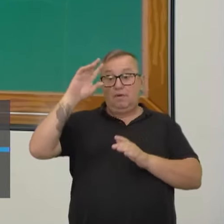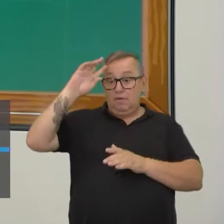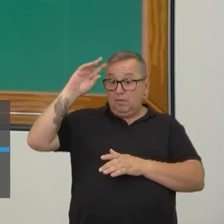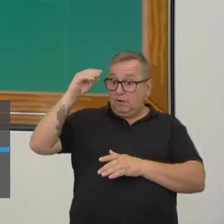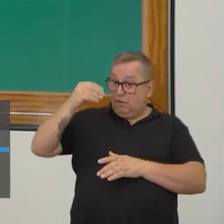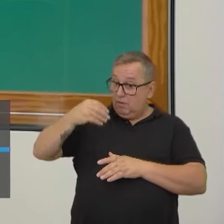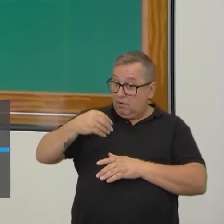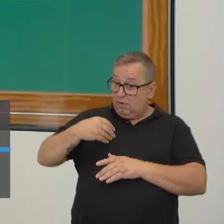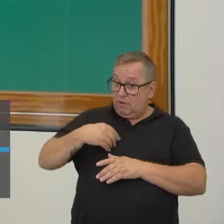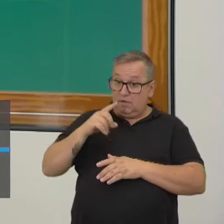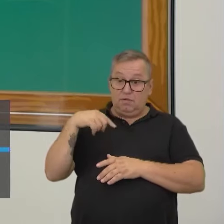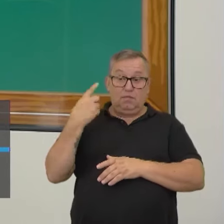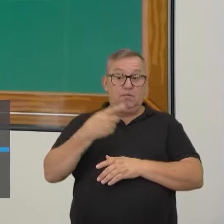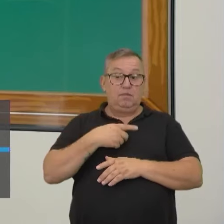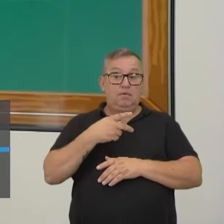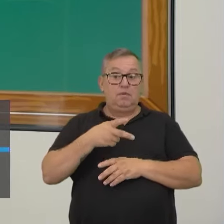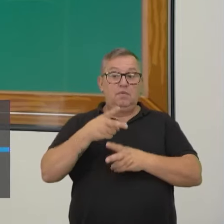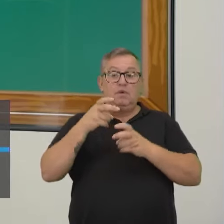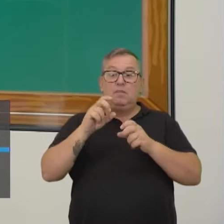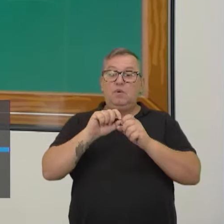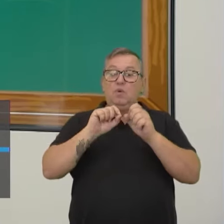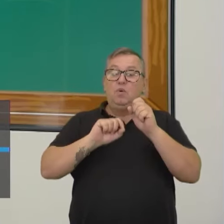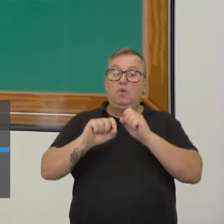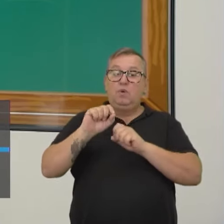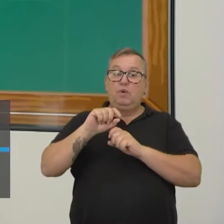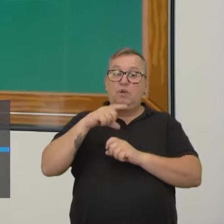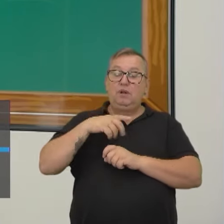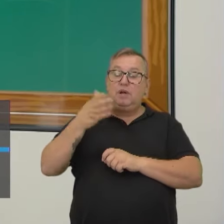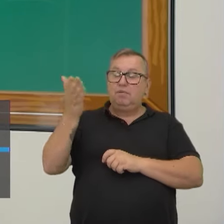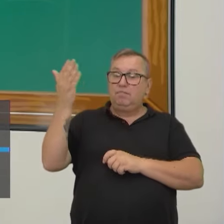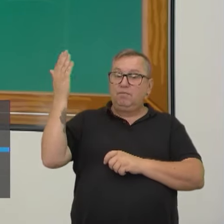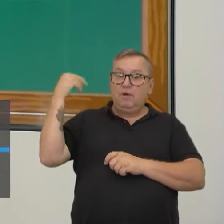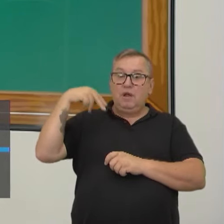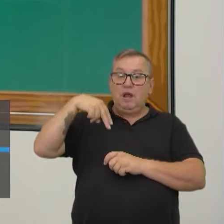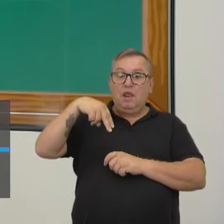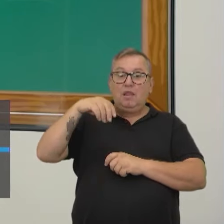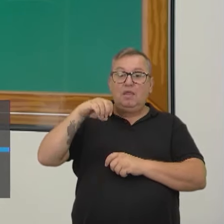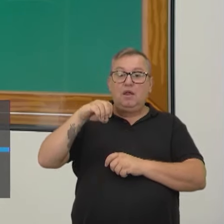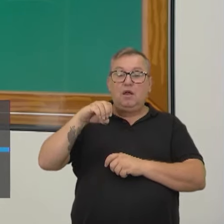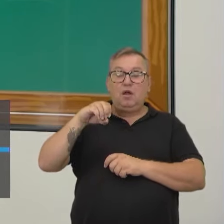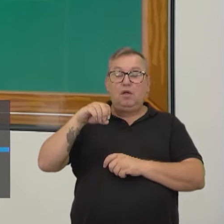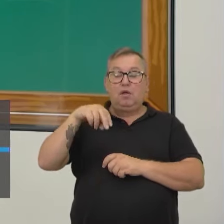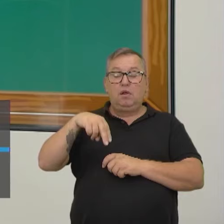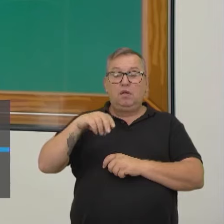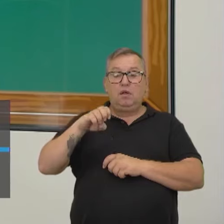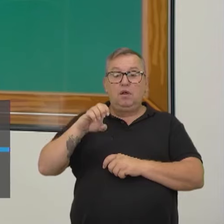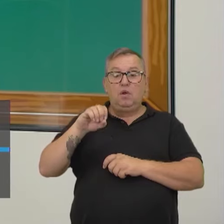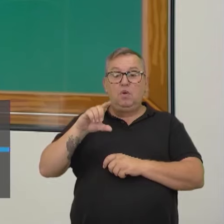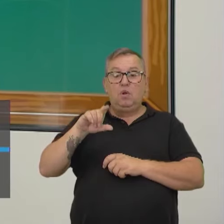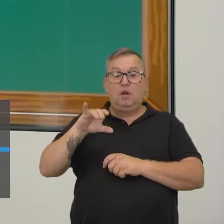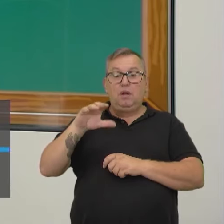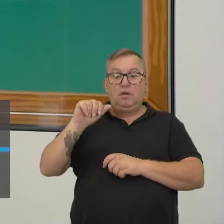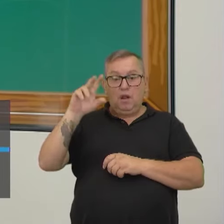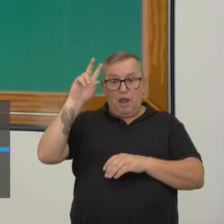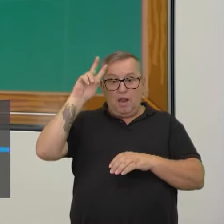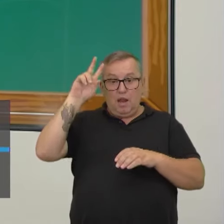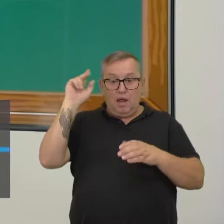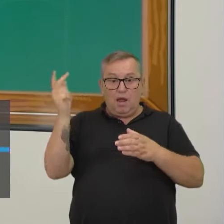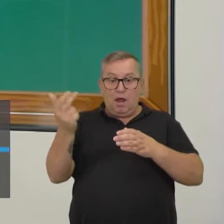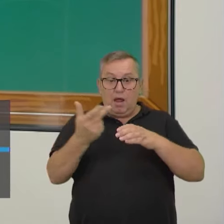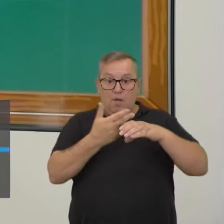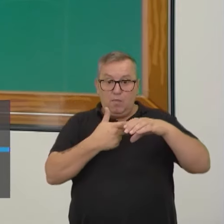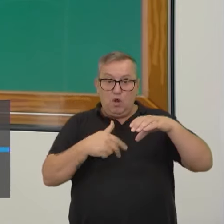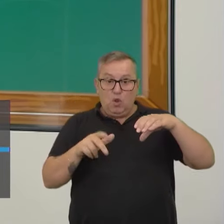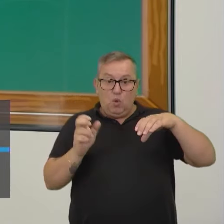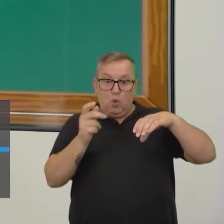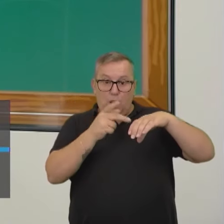humana, a gente precisa perceber que ela vem lá desde o Neolítico, né? Vocês se lembram das pinturas rupestres, lá